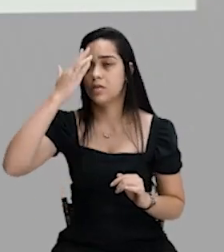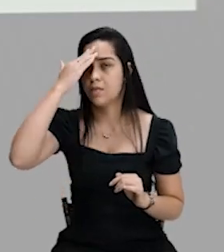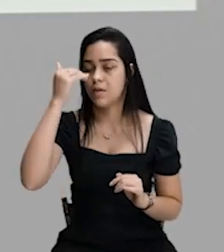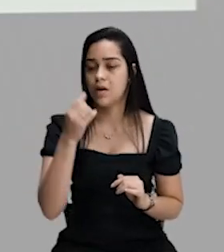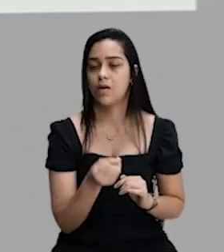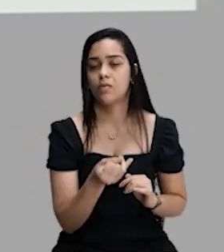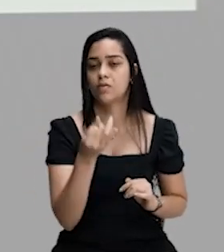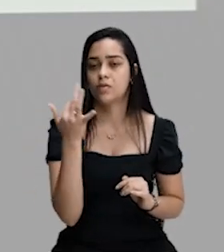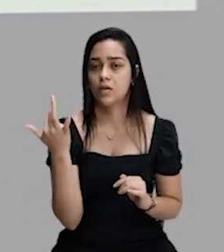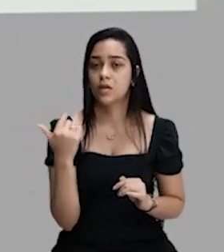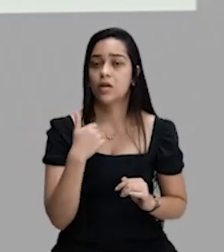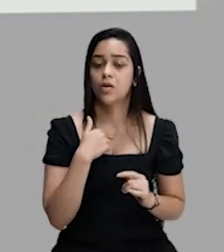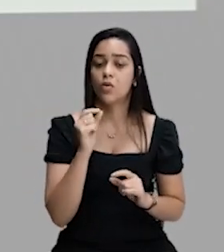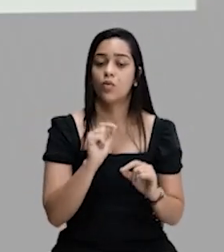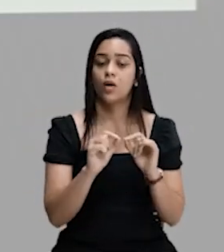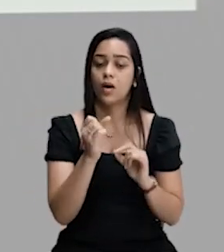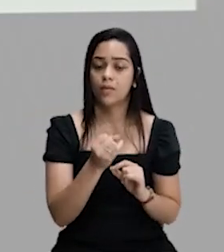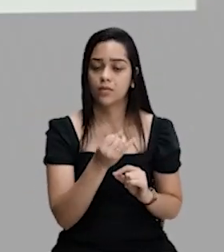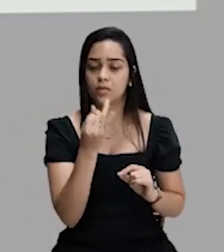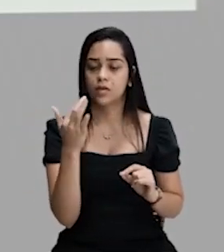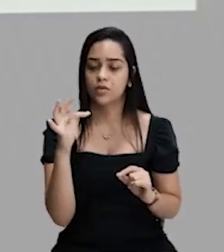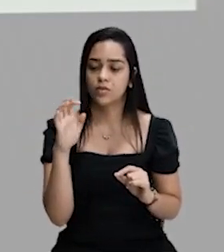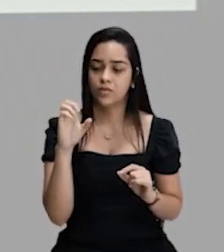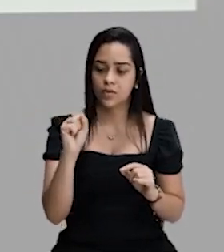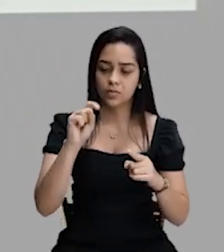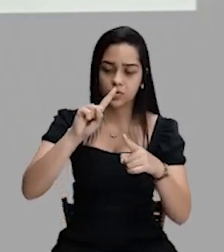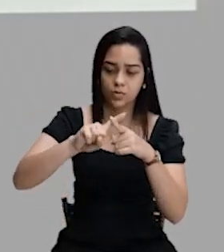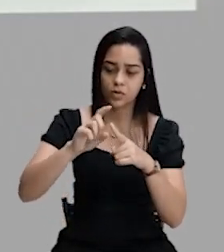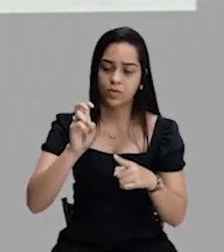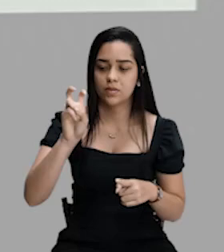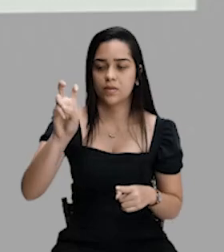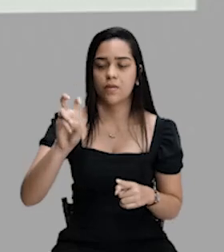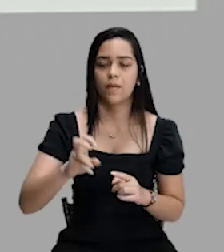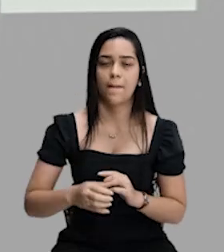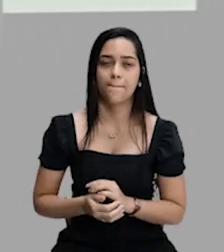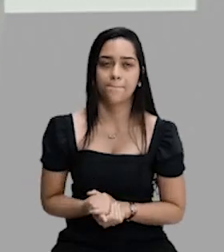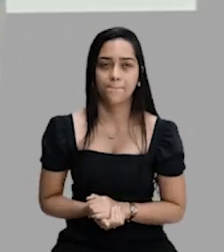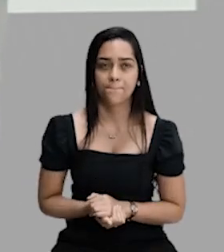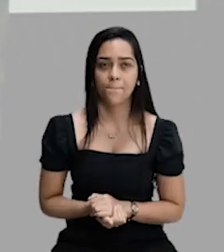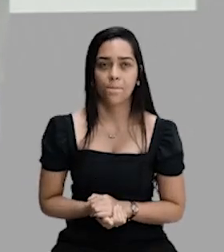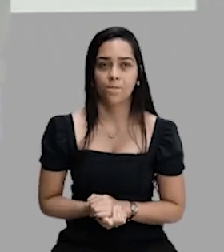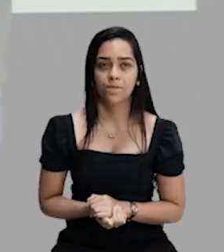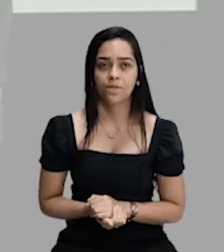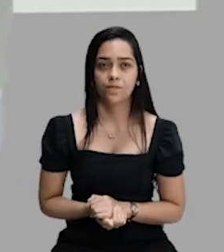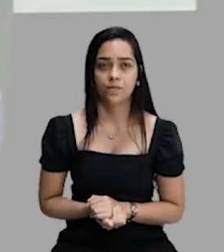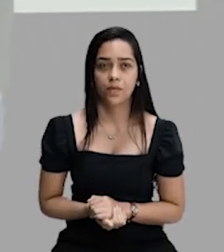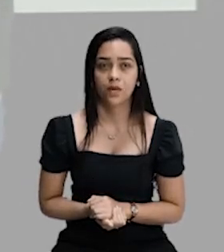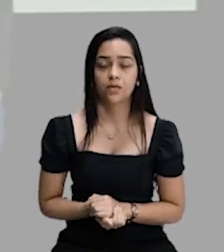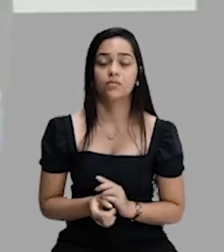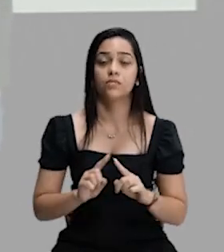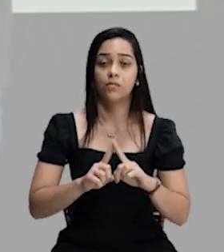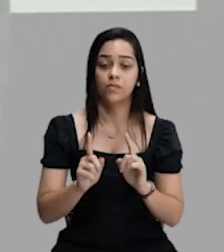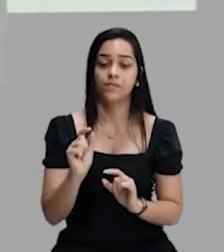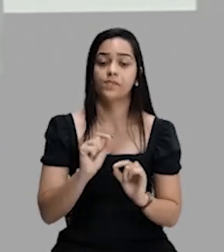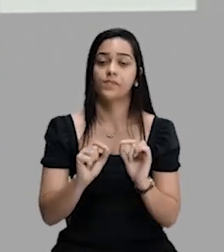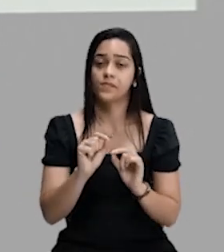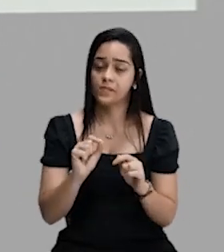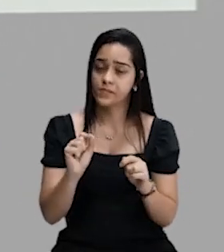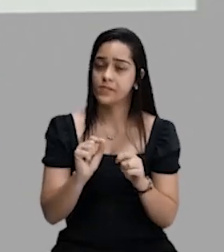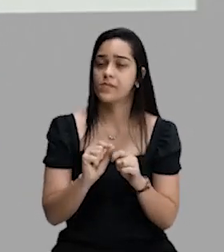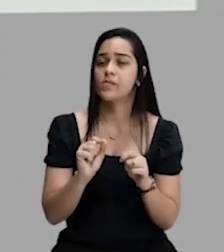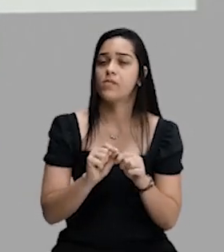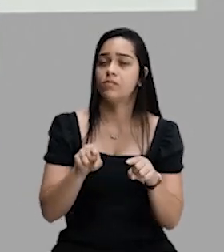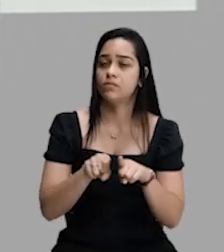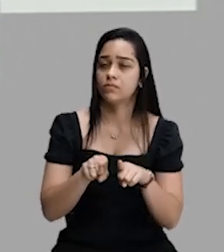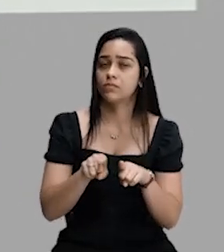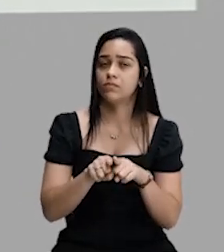de arestas eu pego a quantidade de face multiplica por 5 só que eu disse que quando a gente faz isso né